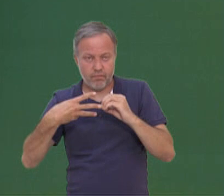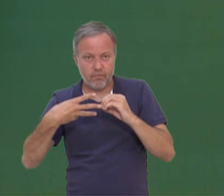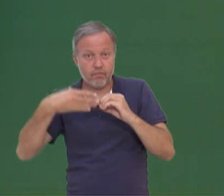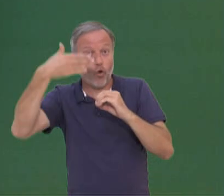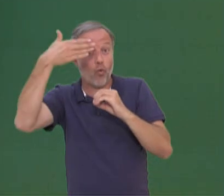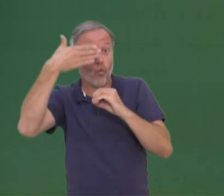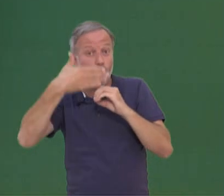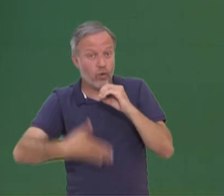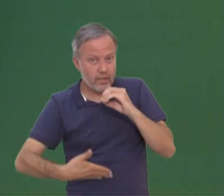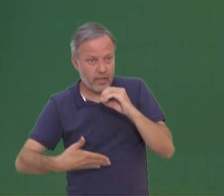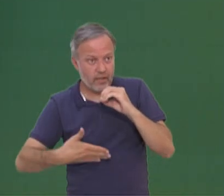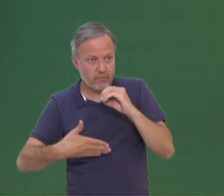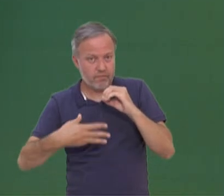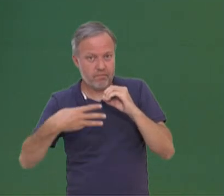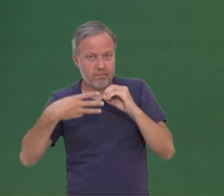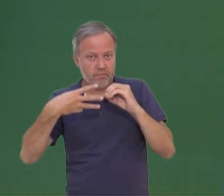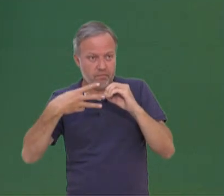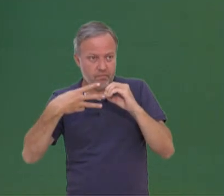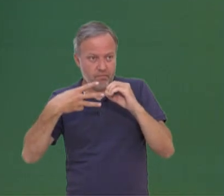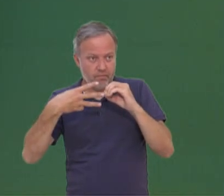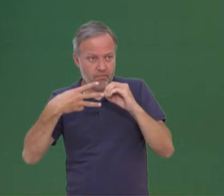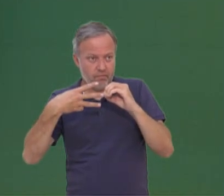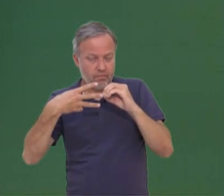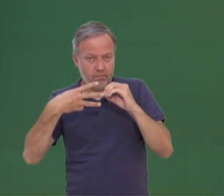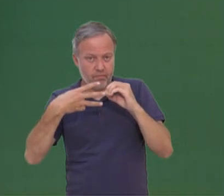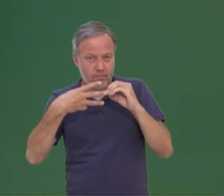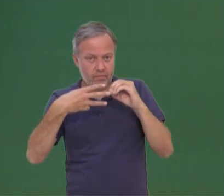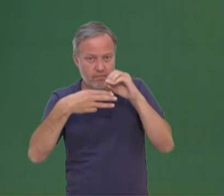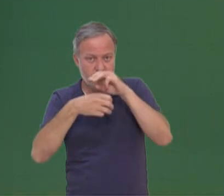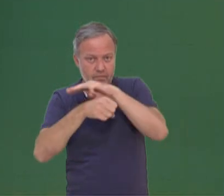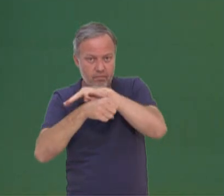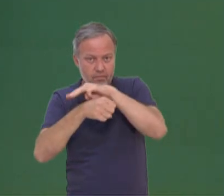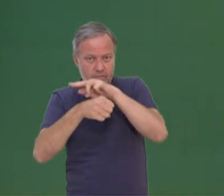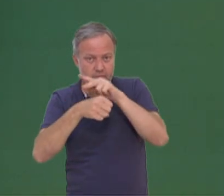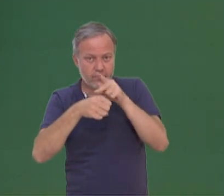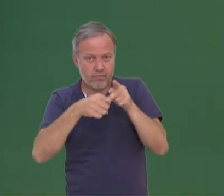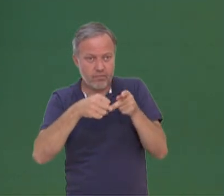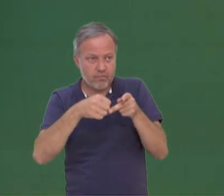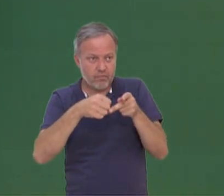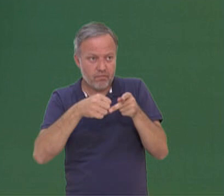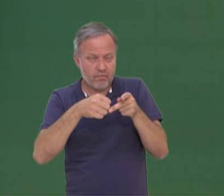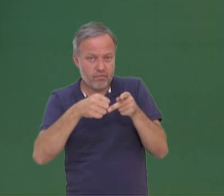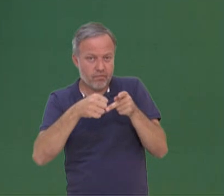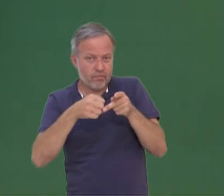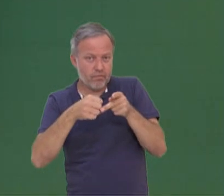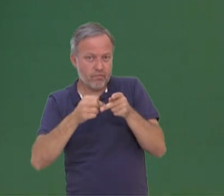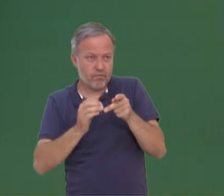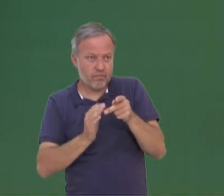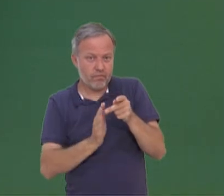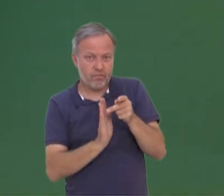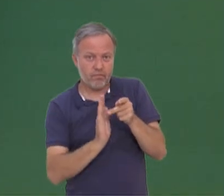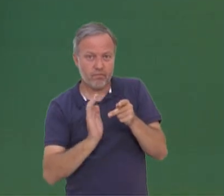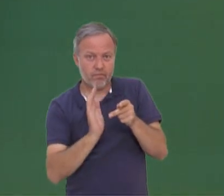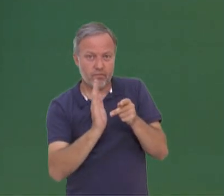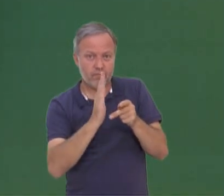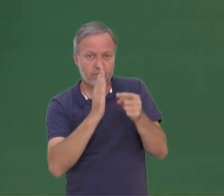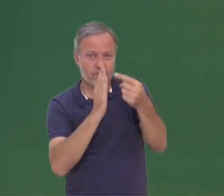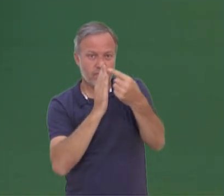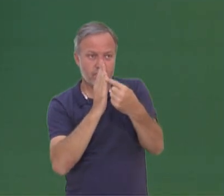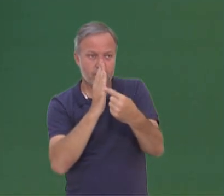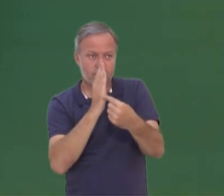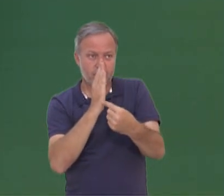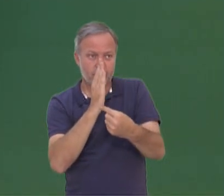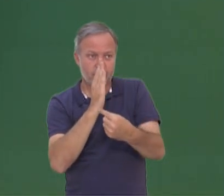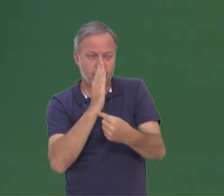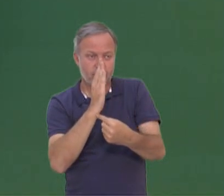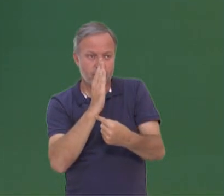dela. Aqui, ó, essa linha dupla é a membrana. É o microscópio eletrônico de transmissão, portanto, os